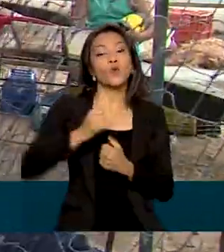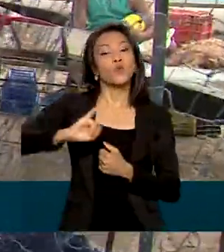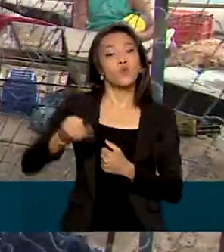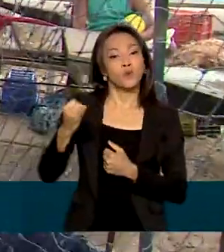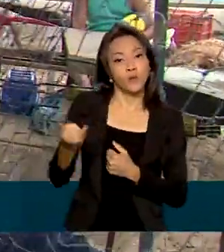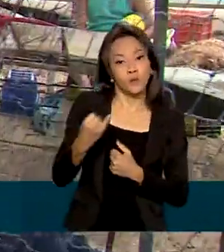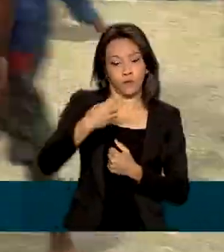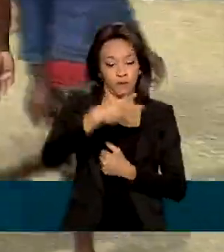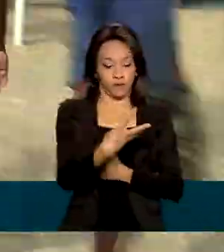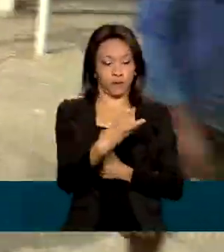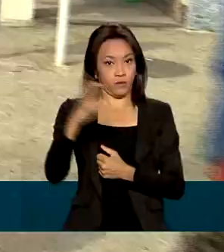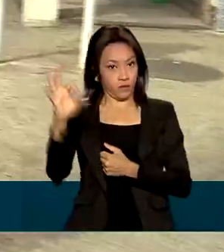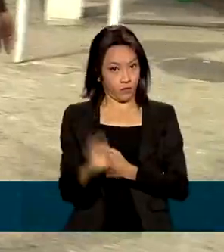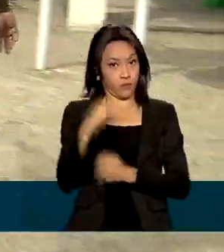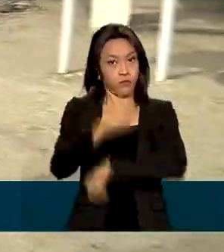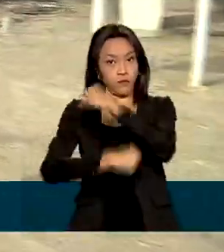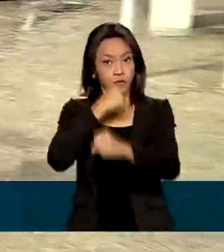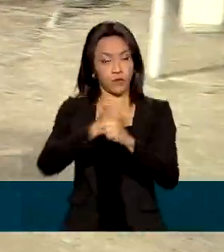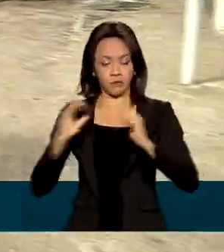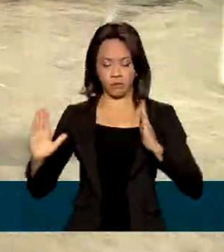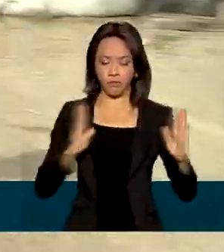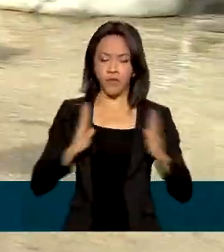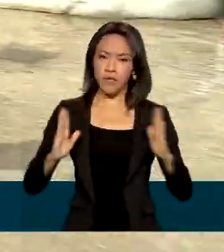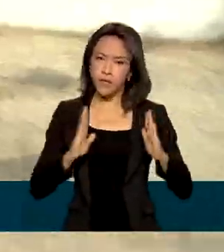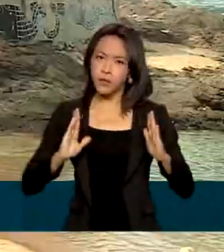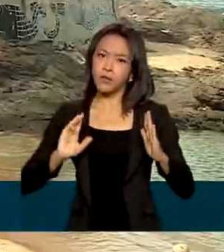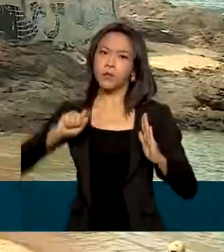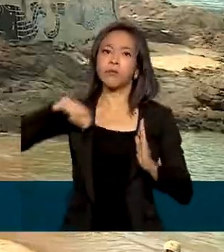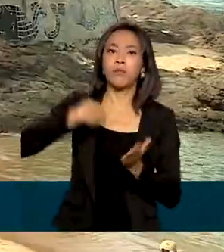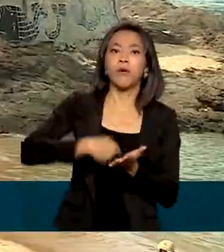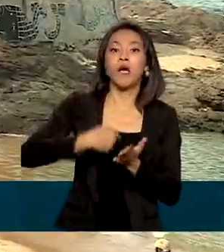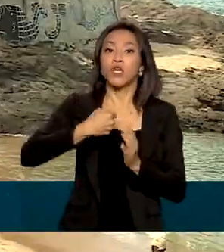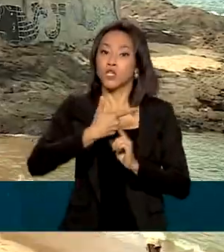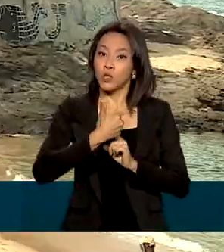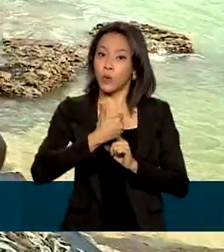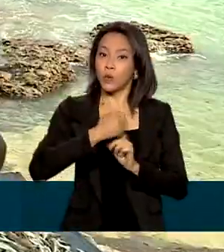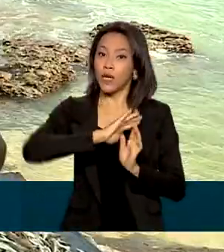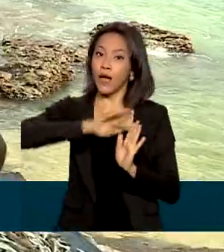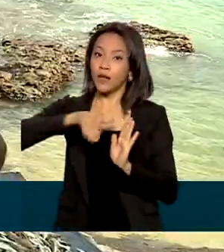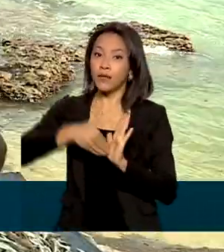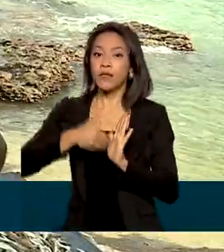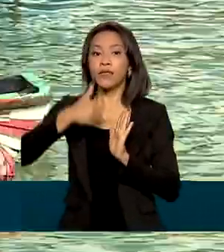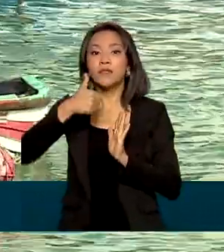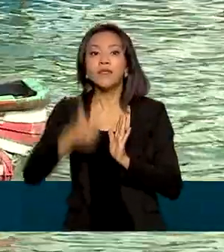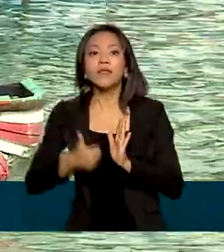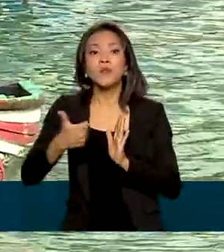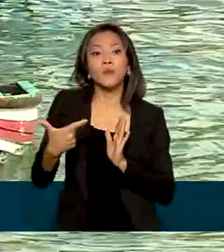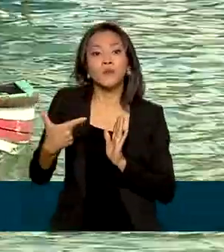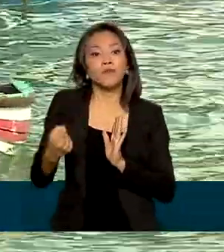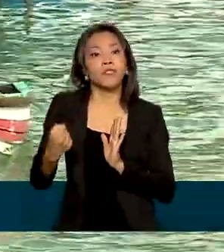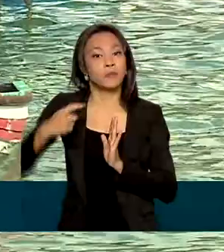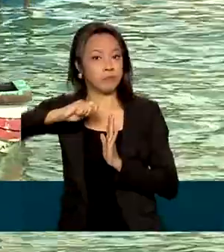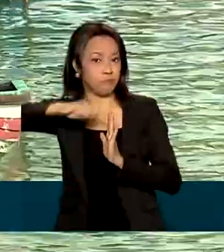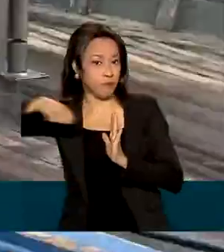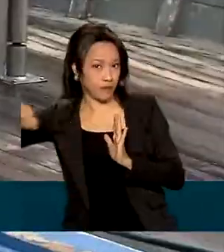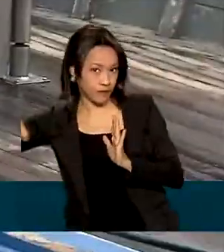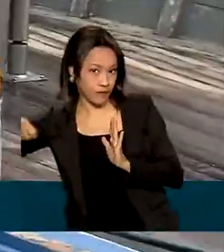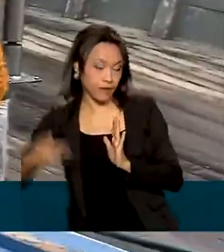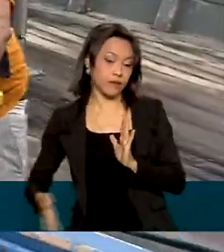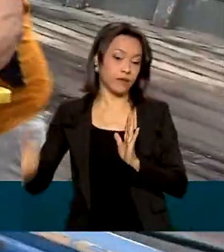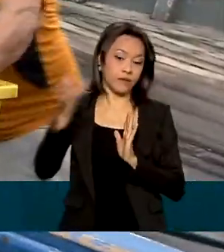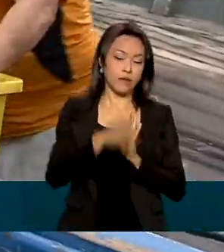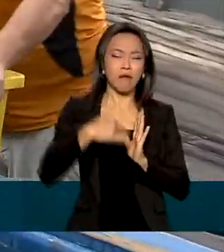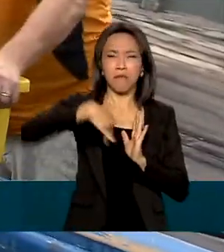a partir de três por cento ao ano com prazo para reembolso de 12 até 120 meses mais de